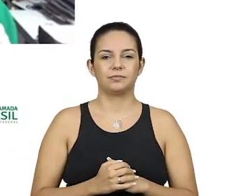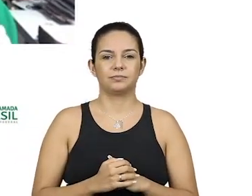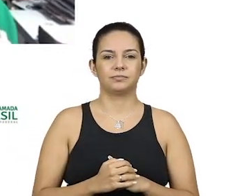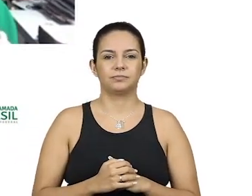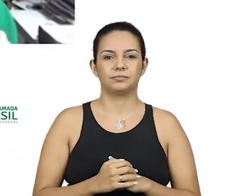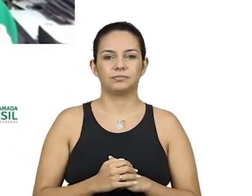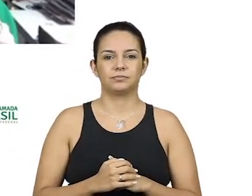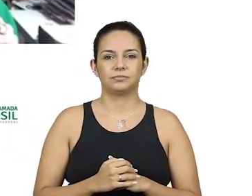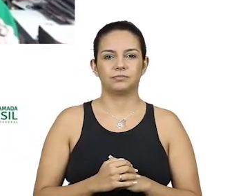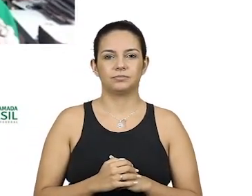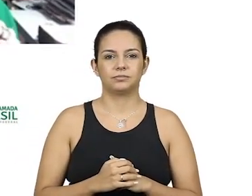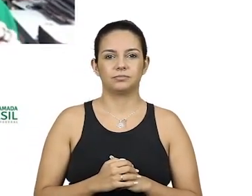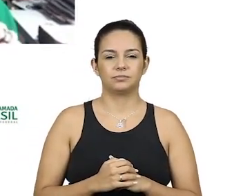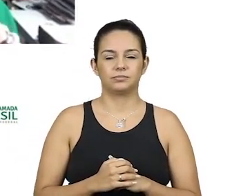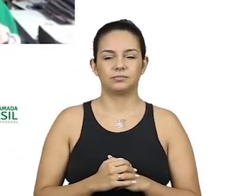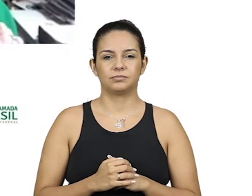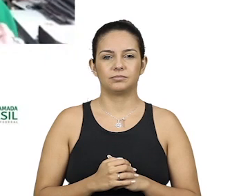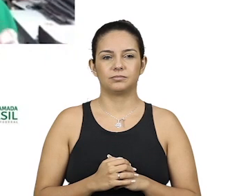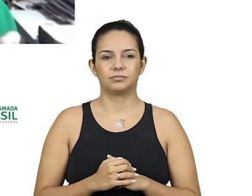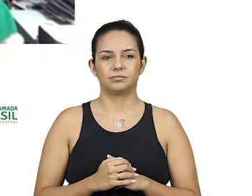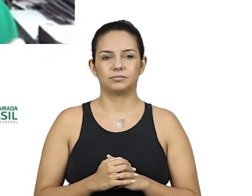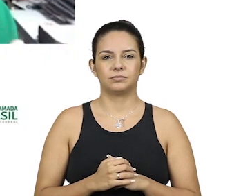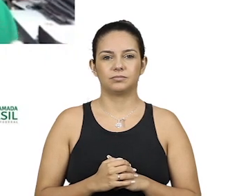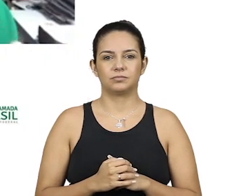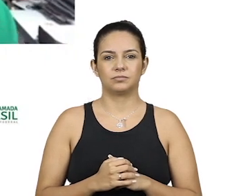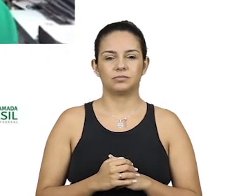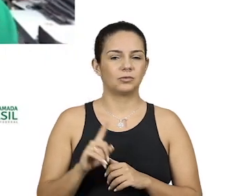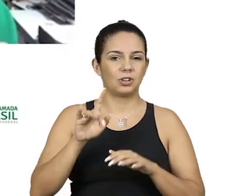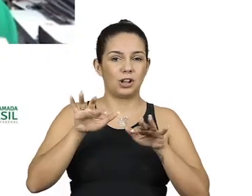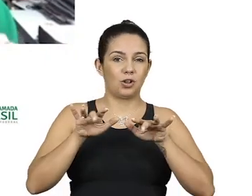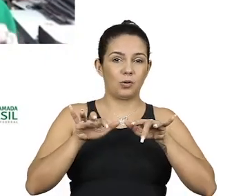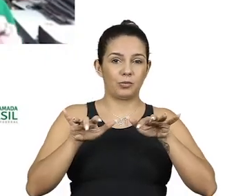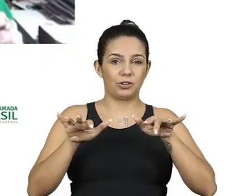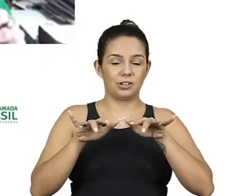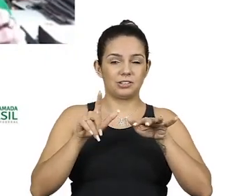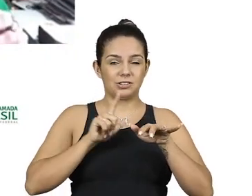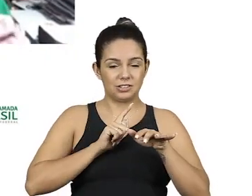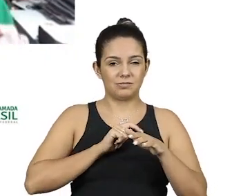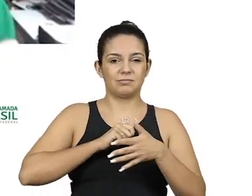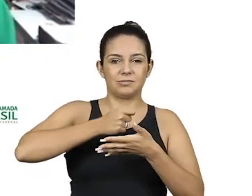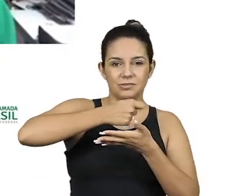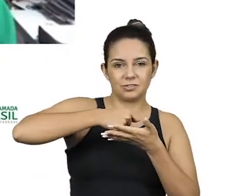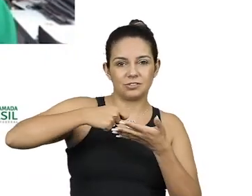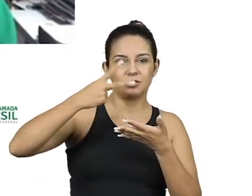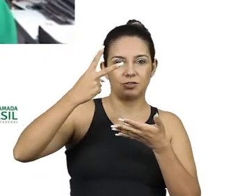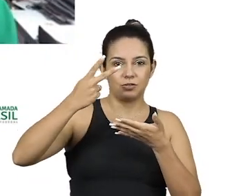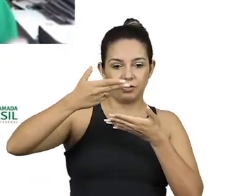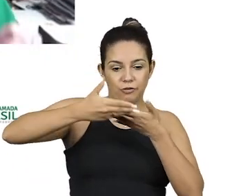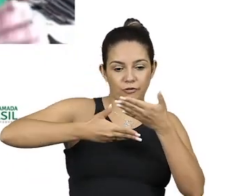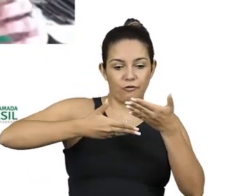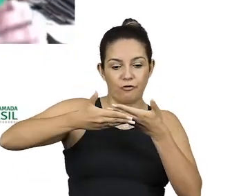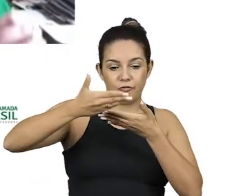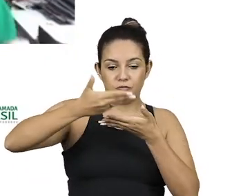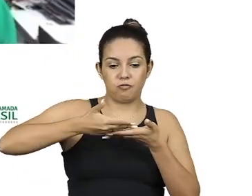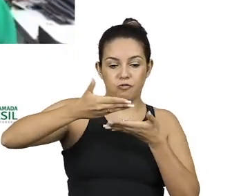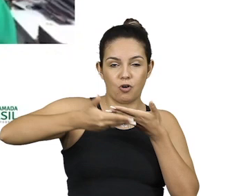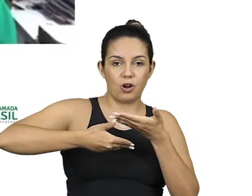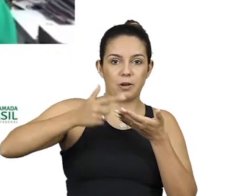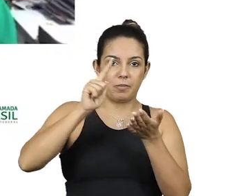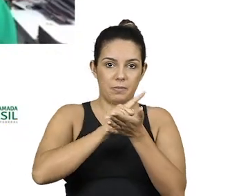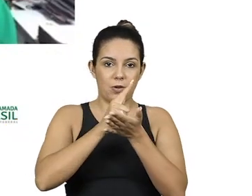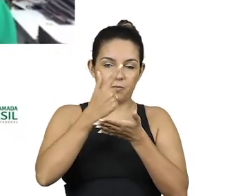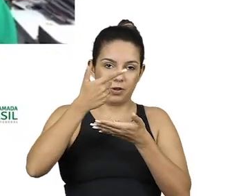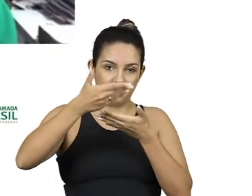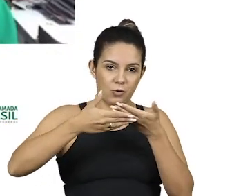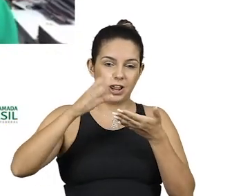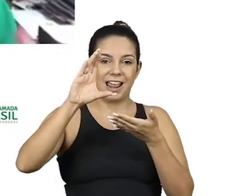E, naquele momento, não era computador. Então, tinha que botar 2 folhas de papel, uma folha